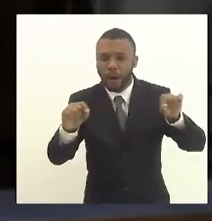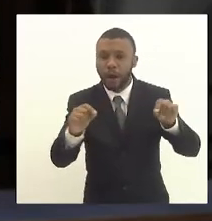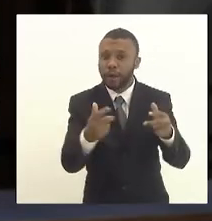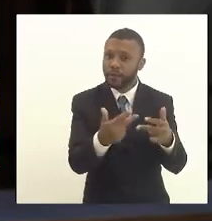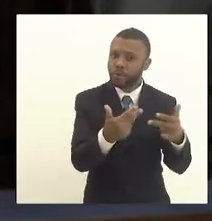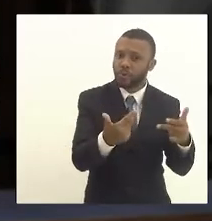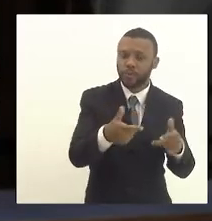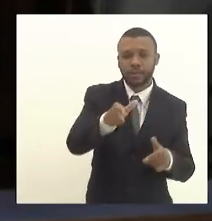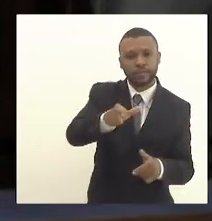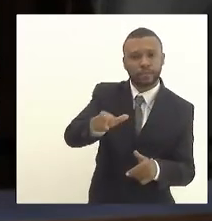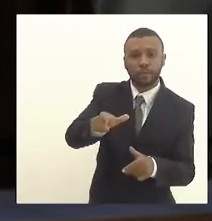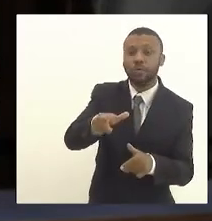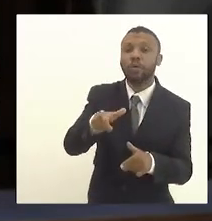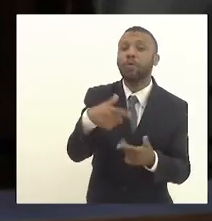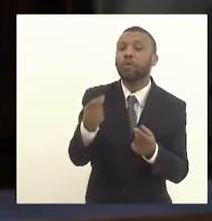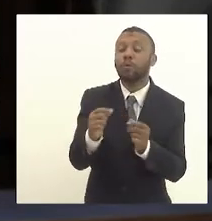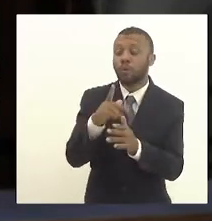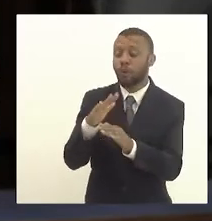padrão